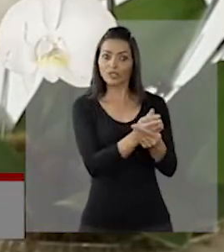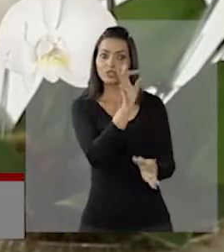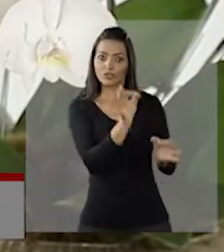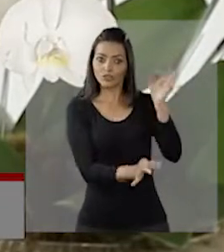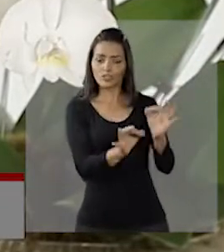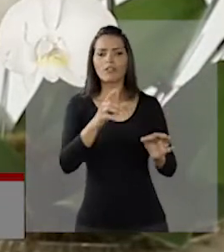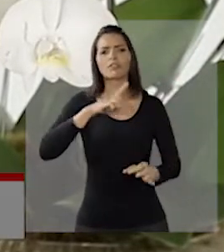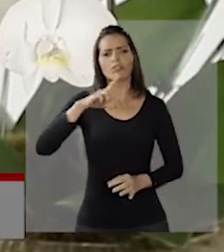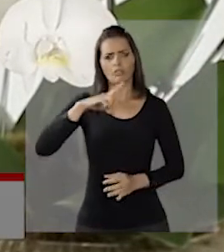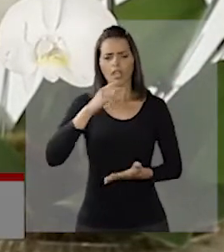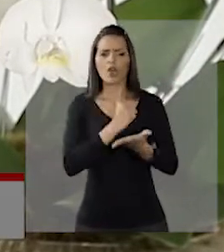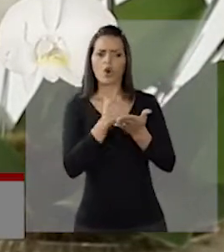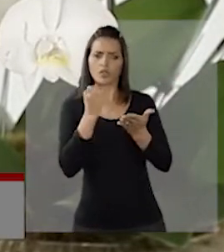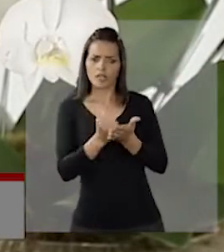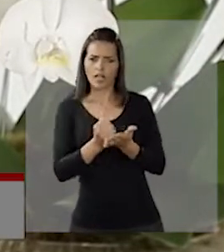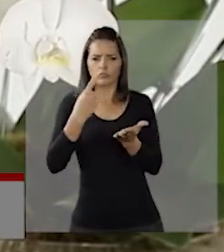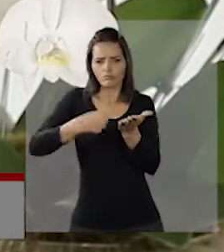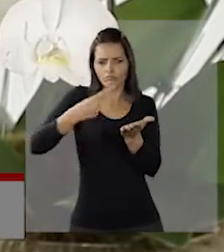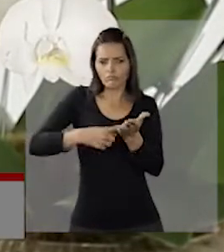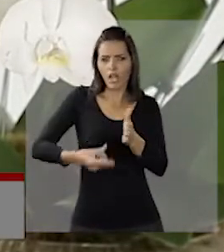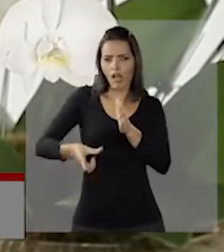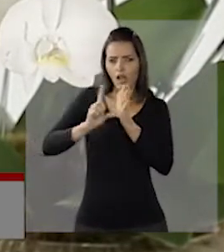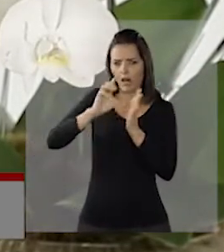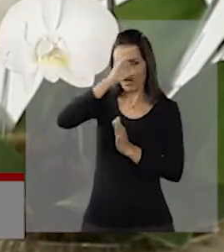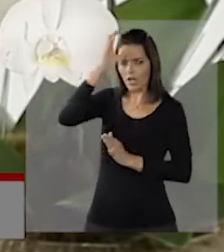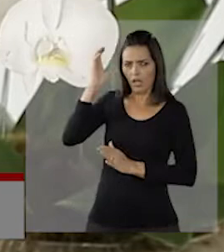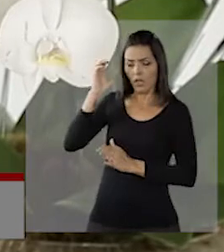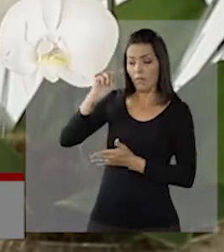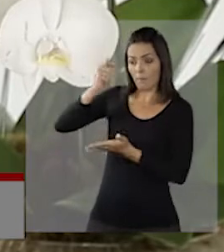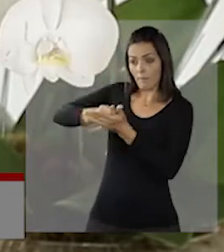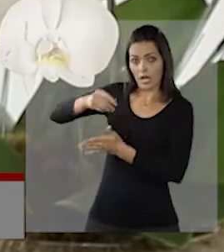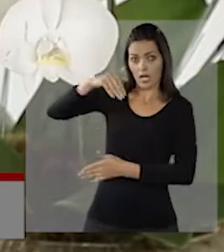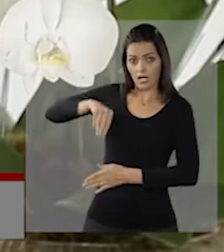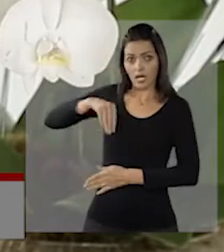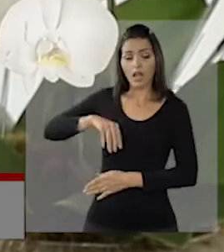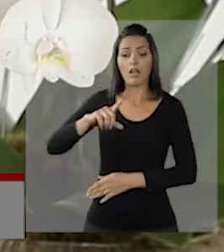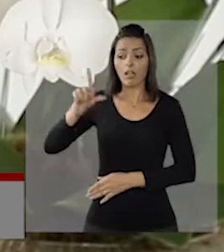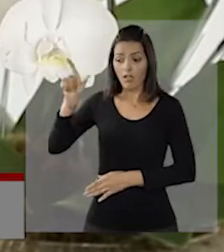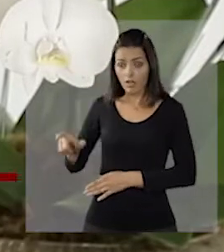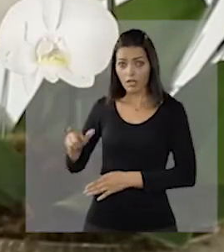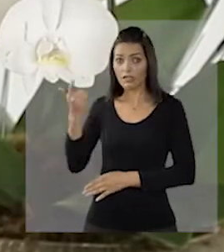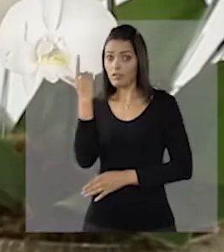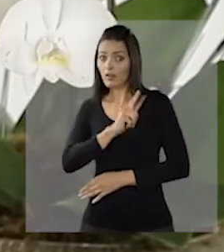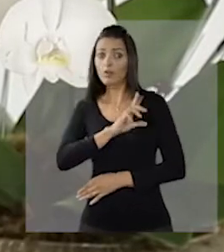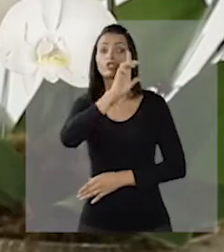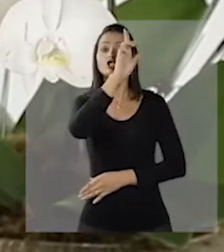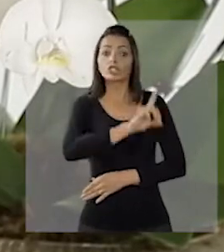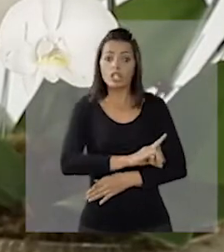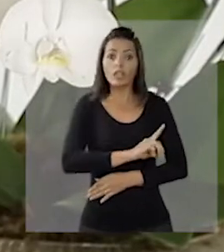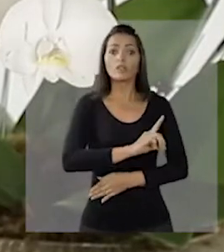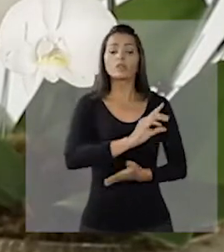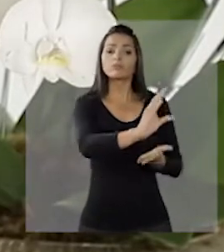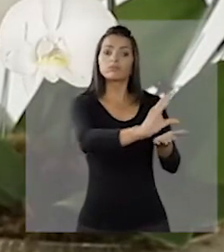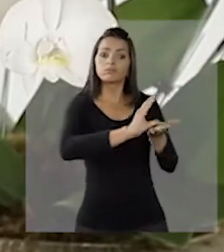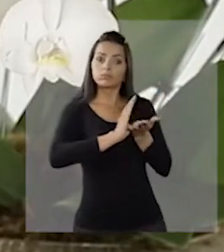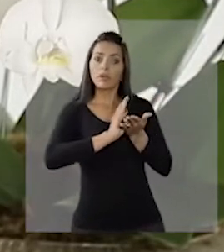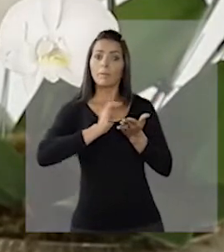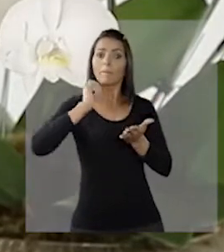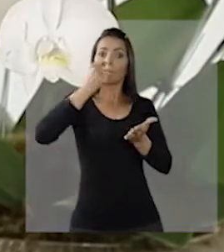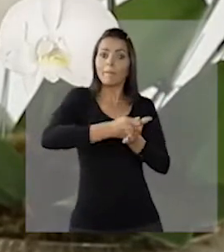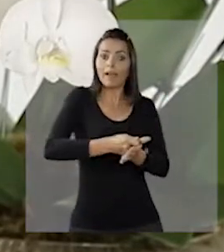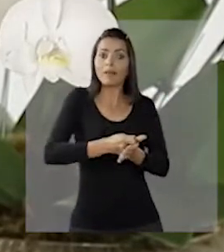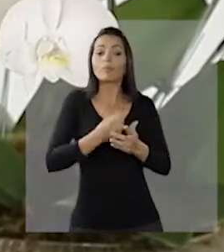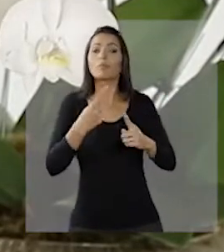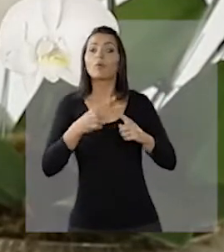uma causa, além do honorário contratual, que é o valor acordado com o seu cliente, ele tem direito de receber os honorários